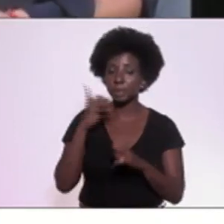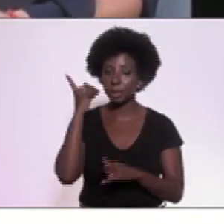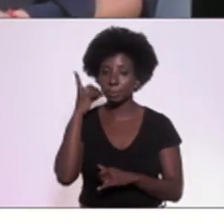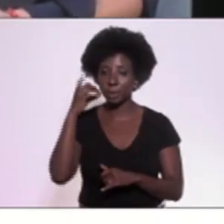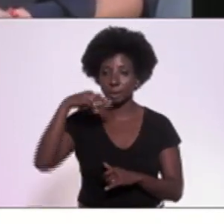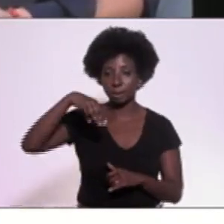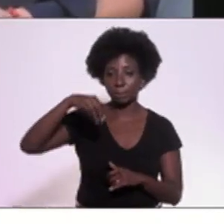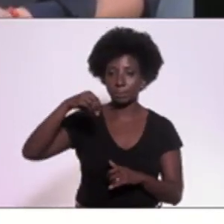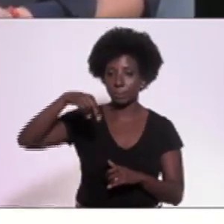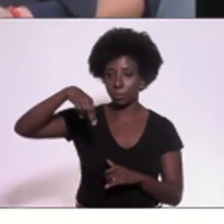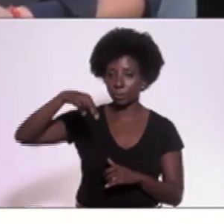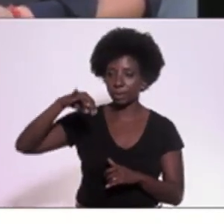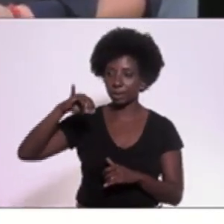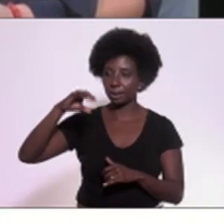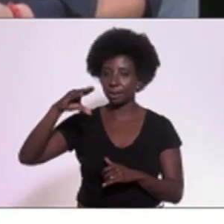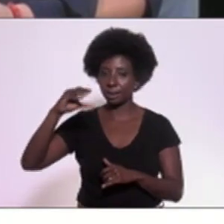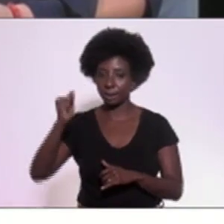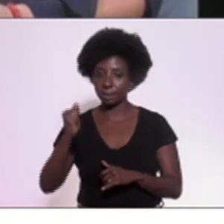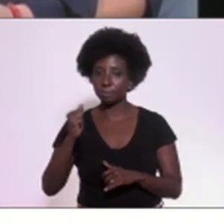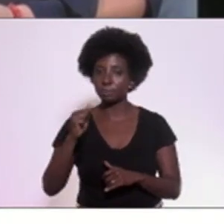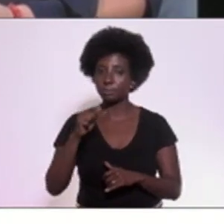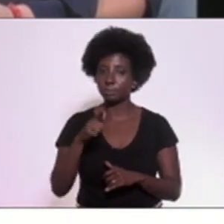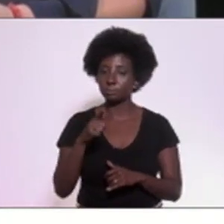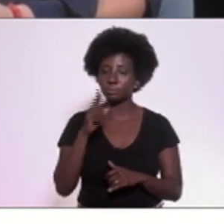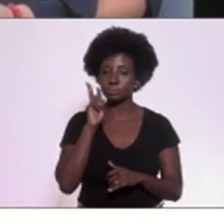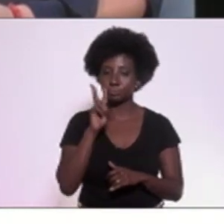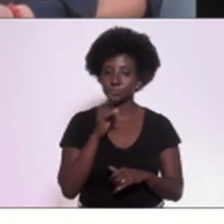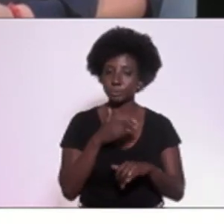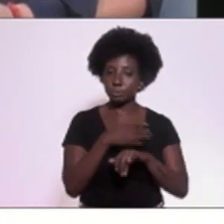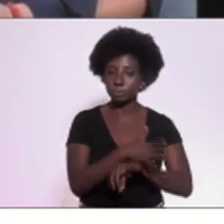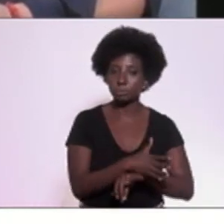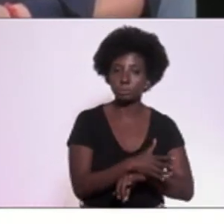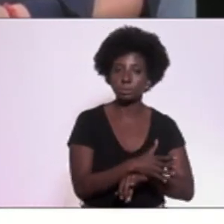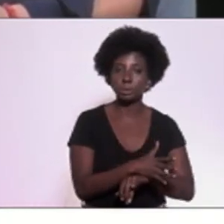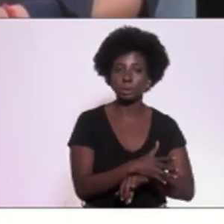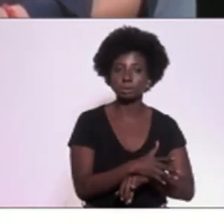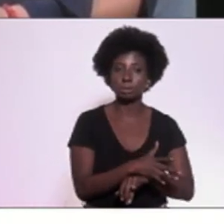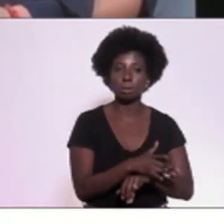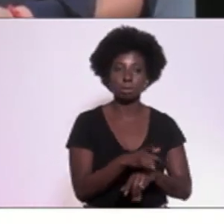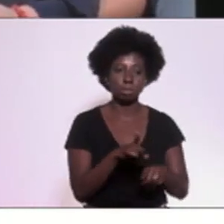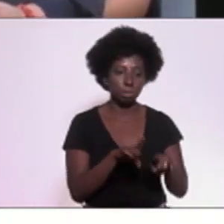Mônica. Senhores que aprovam isso, como estão aprovados. Há sobre a mesa